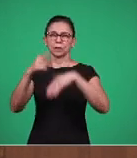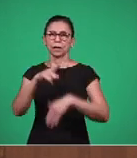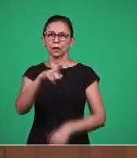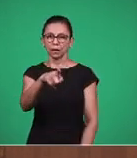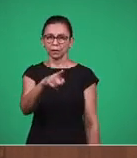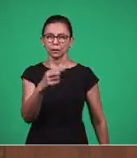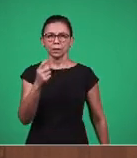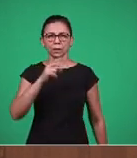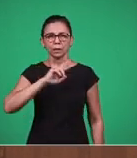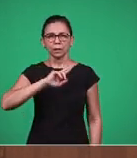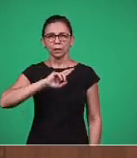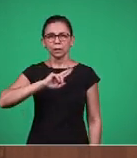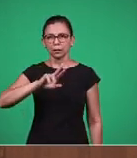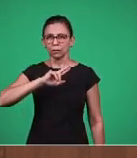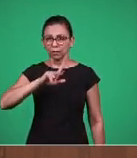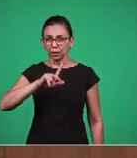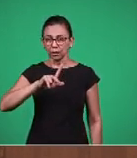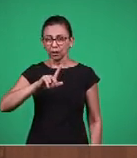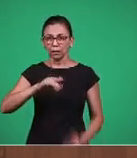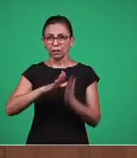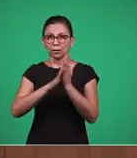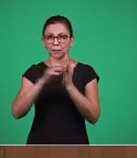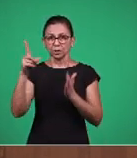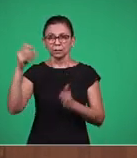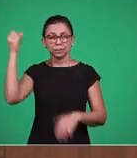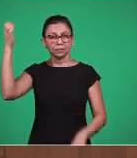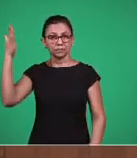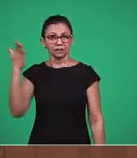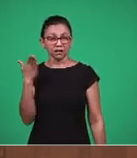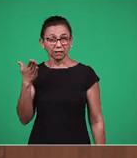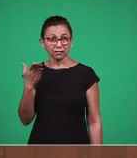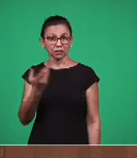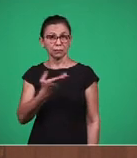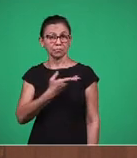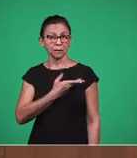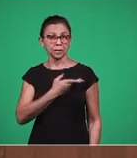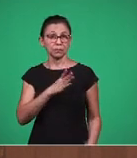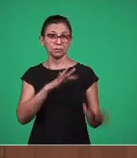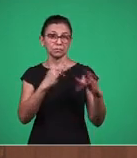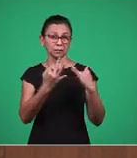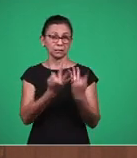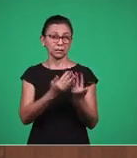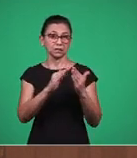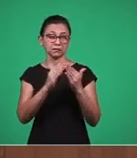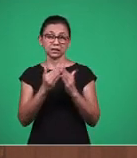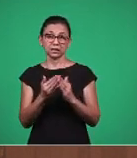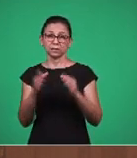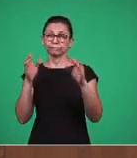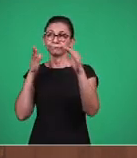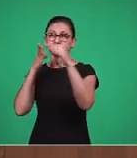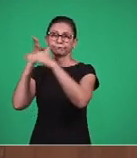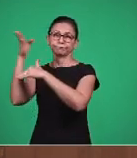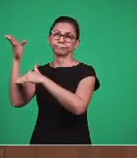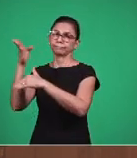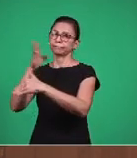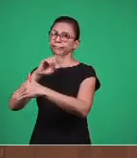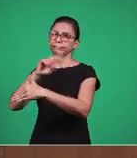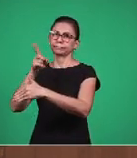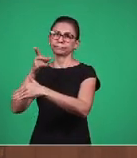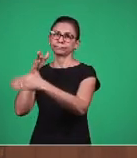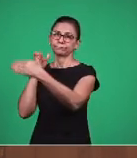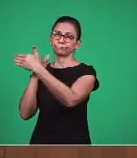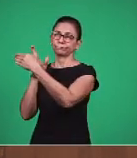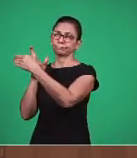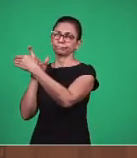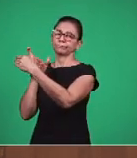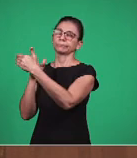irmão, meu vizinho, meu parente, meu visitante, não vai entrar não. E nós estamos pregando